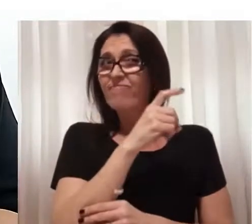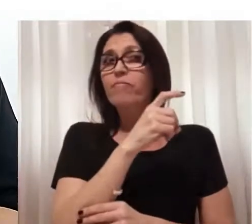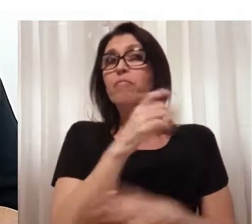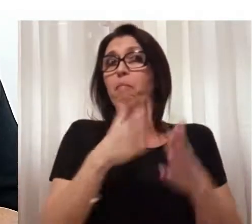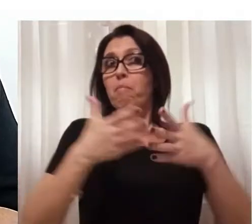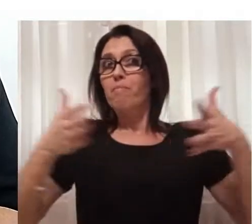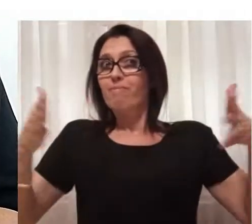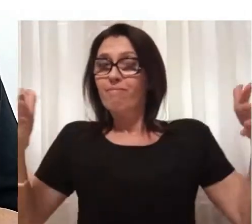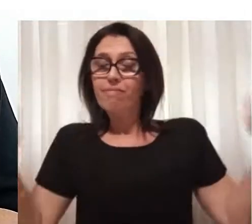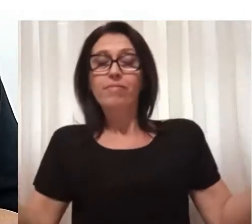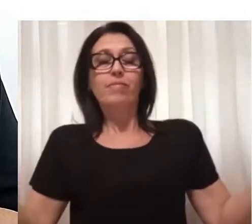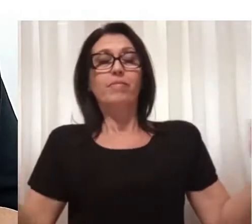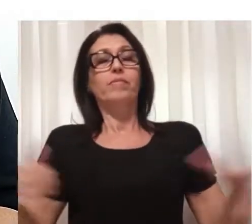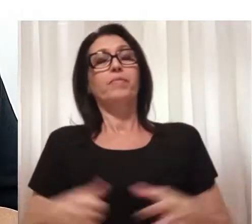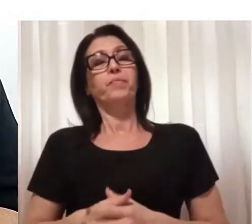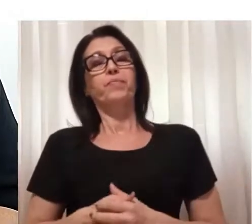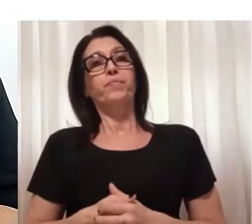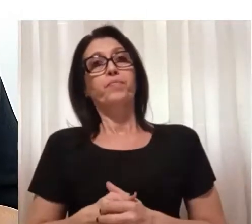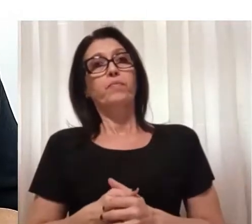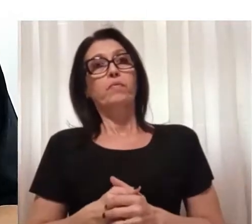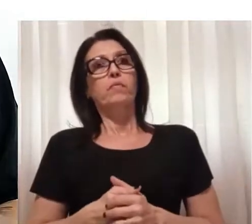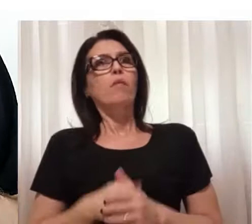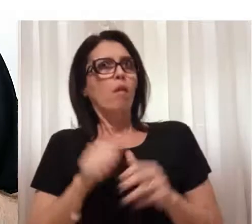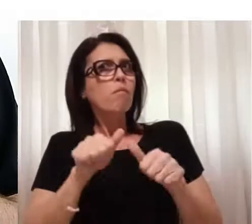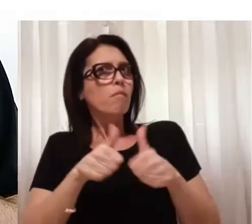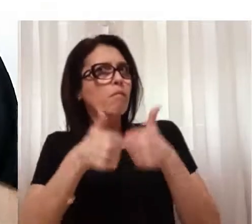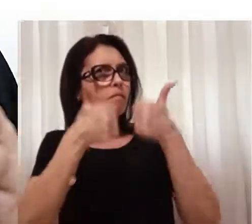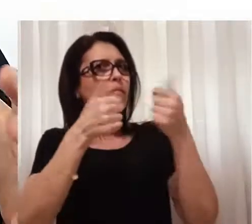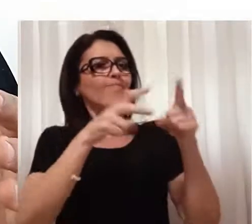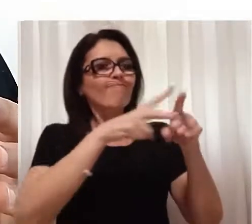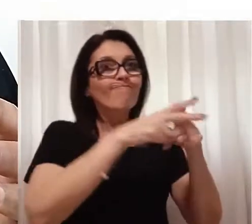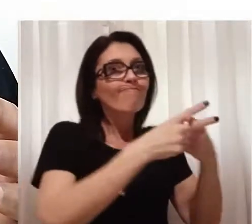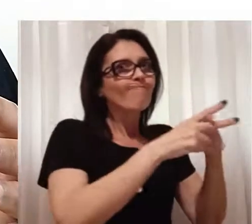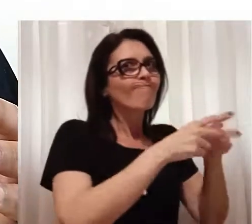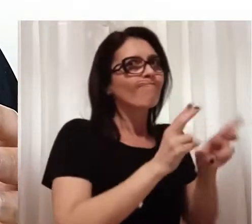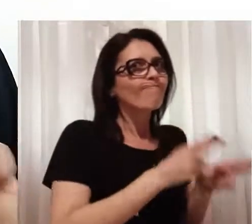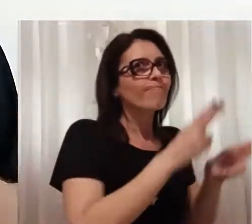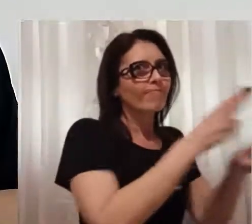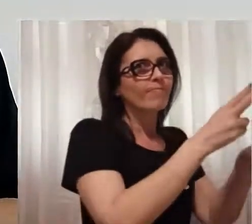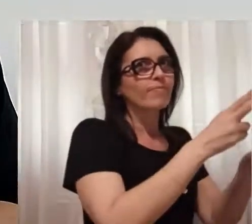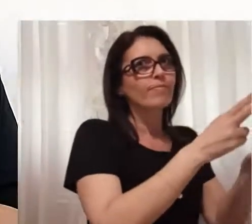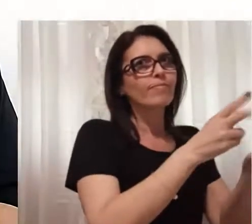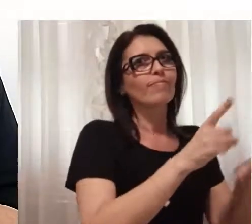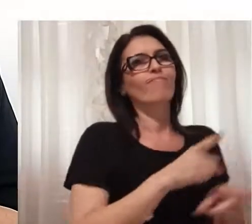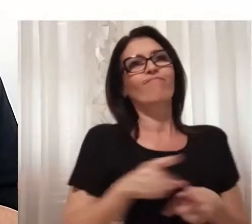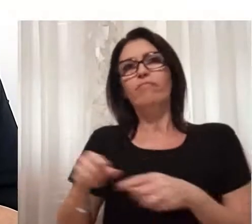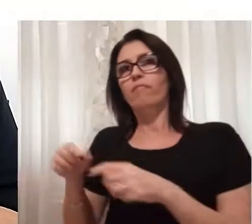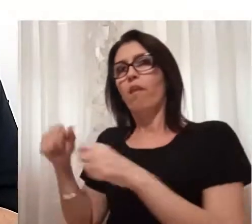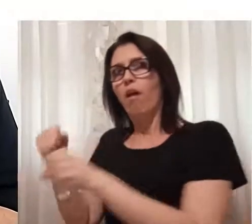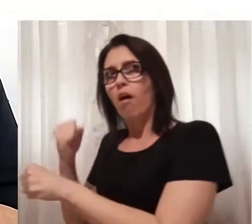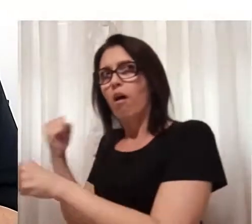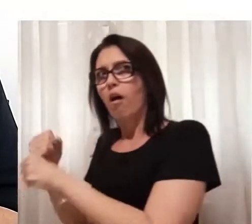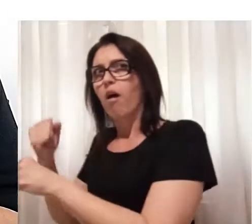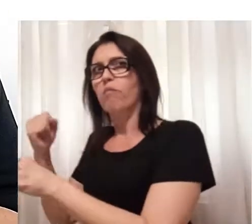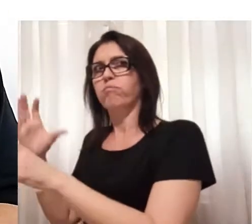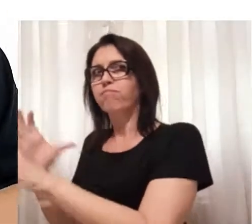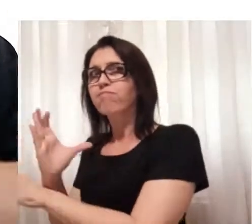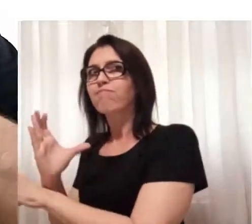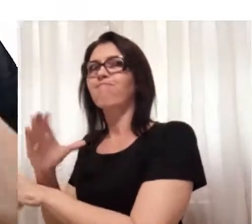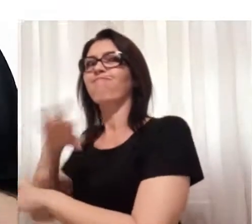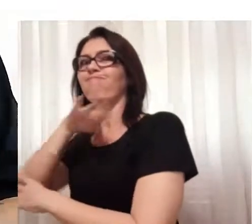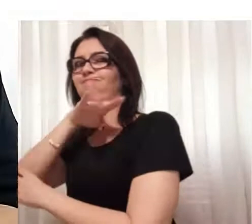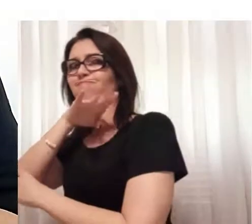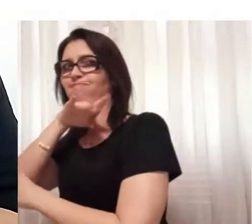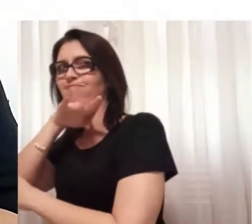muito maior, né? Então, é sempre bom dar manutenção do que precisar partir para